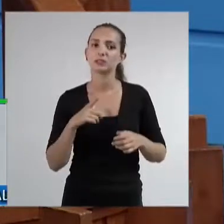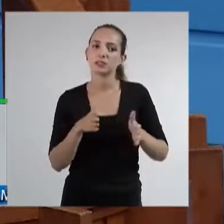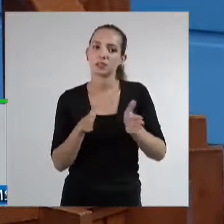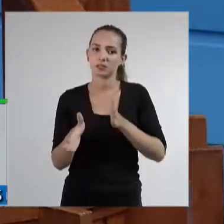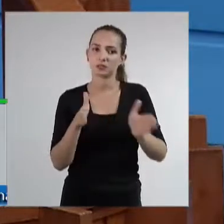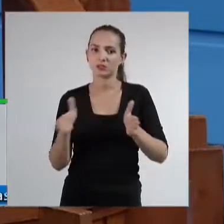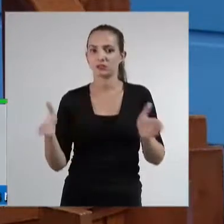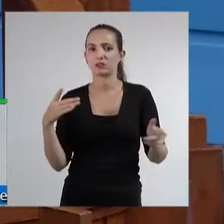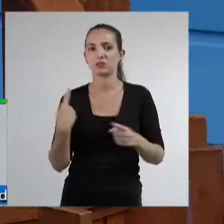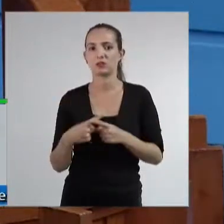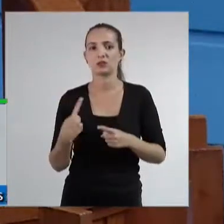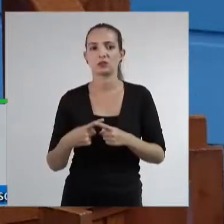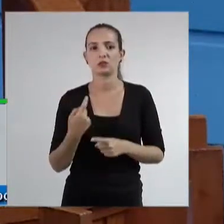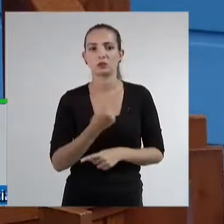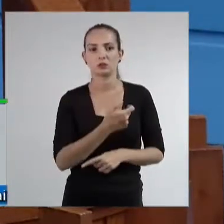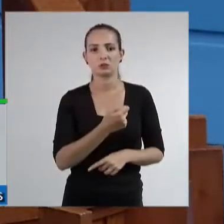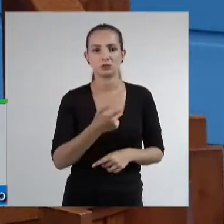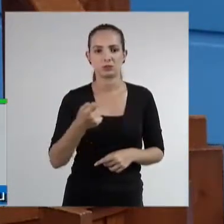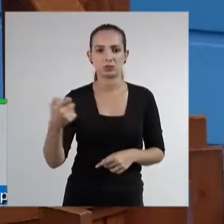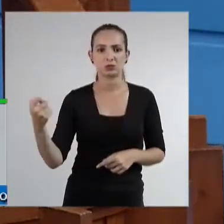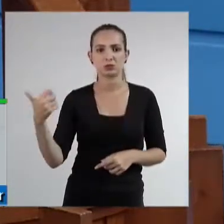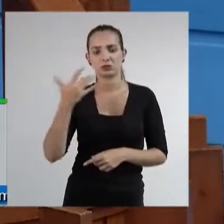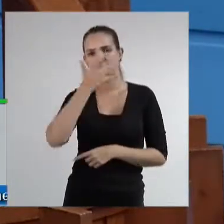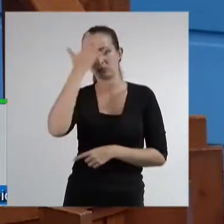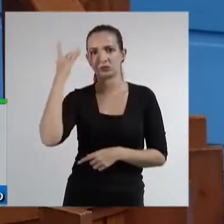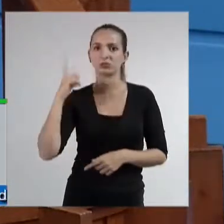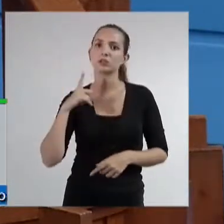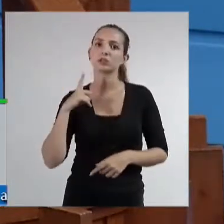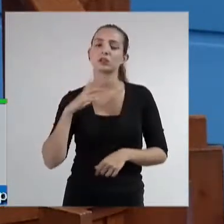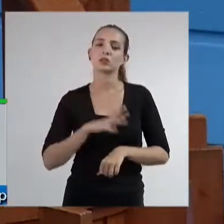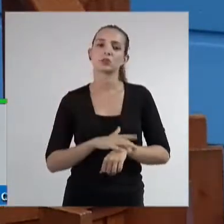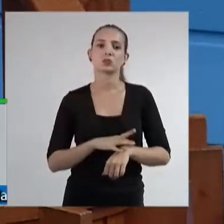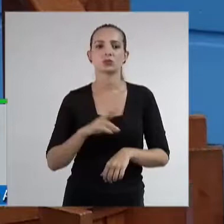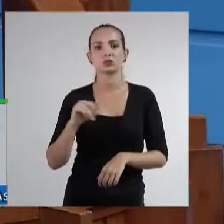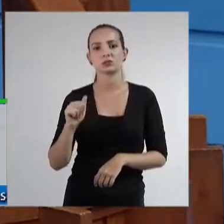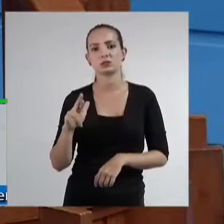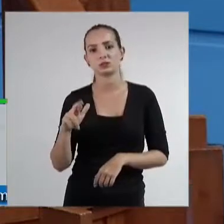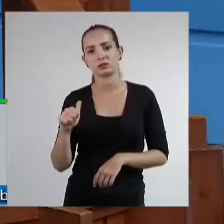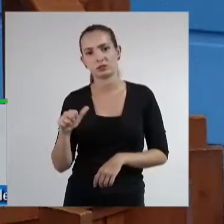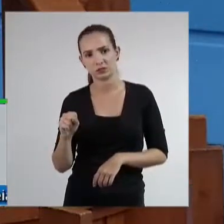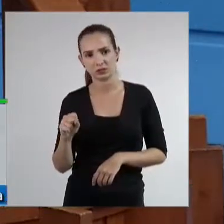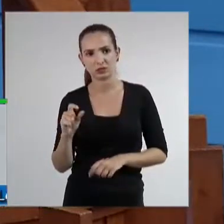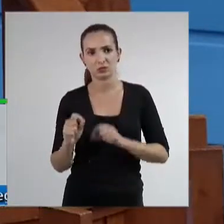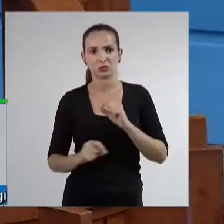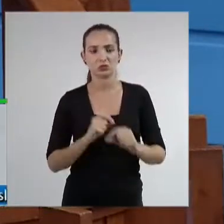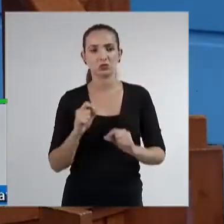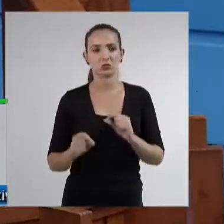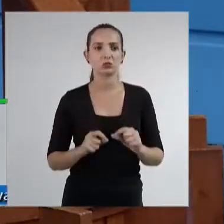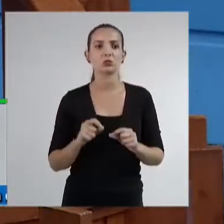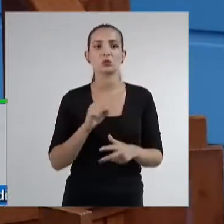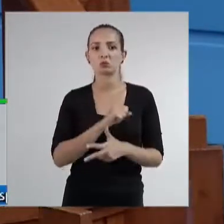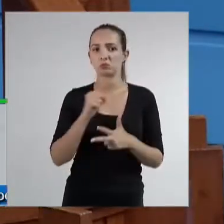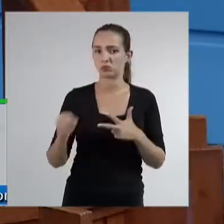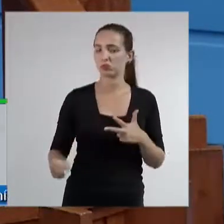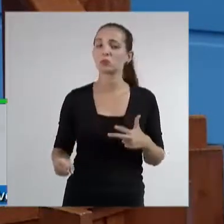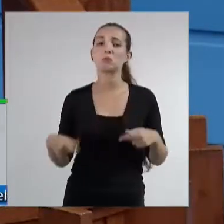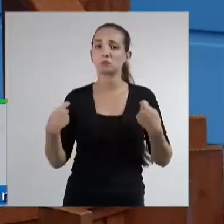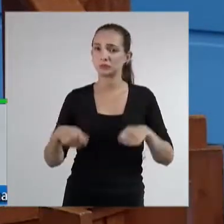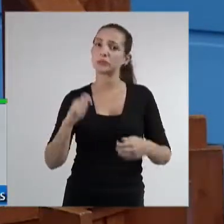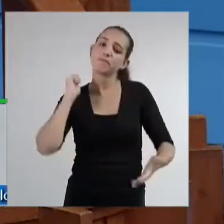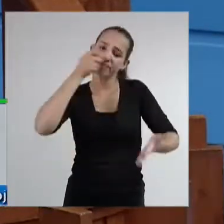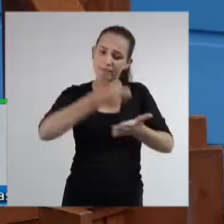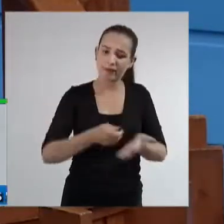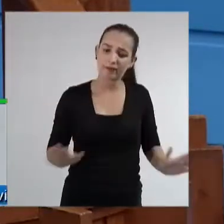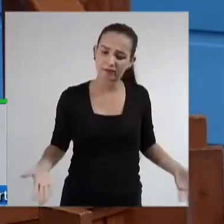que são acometidas de doenças raras, e o próprio poder público poderia bancar esse tratamento, mas não é o que ocorre na prática, porque não existe